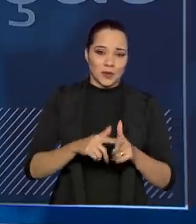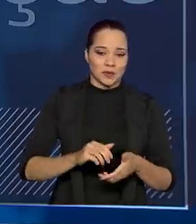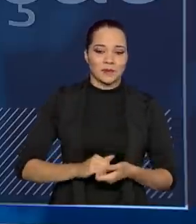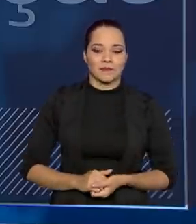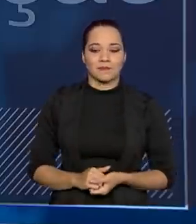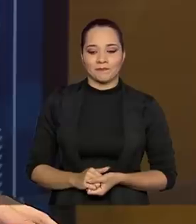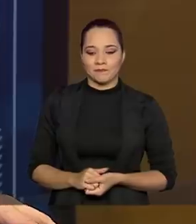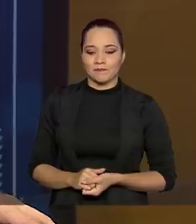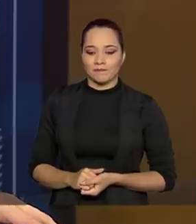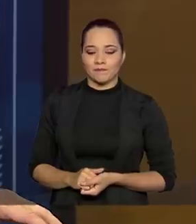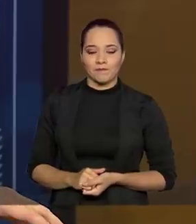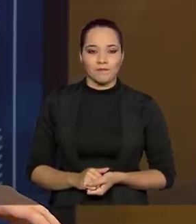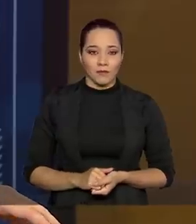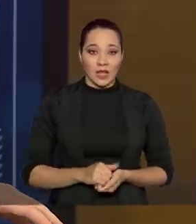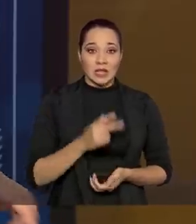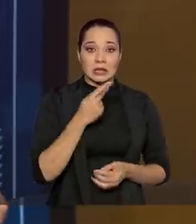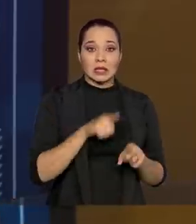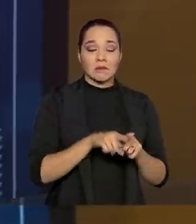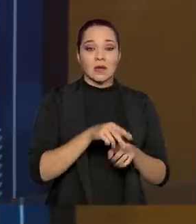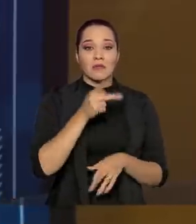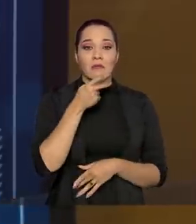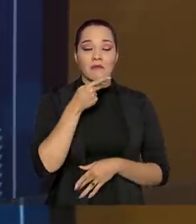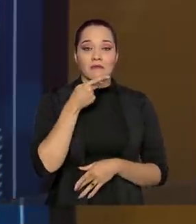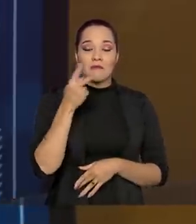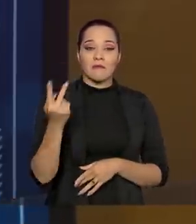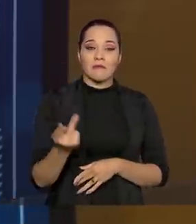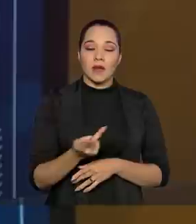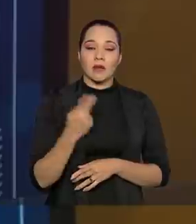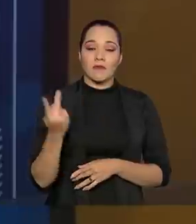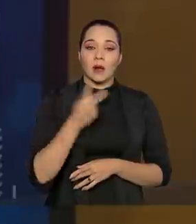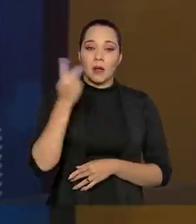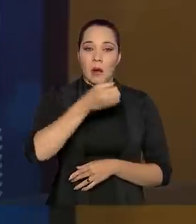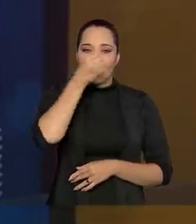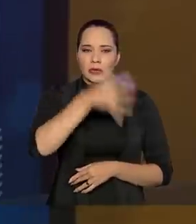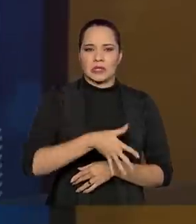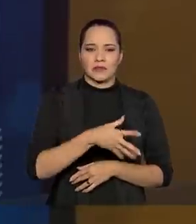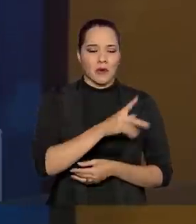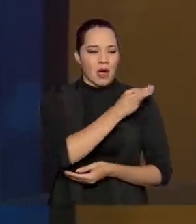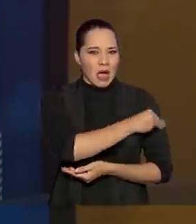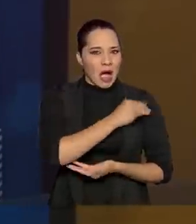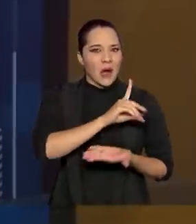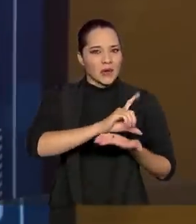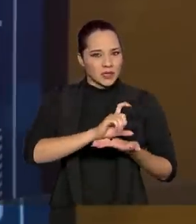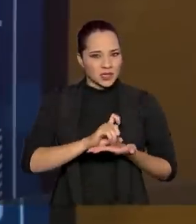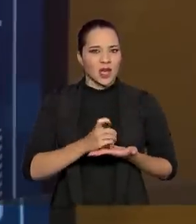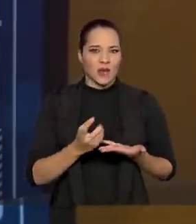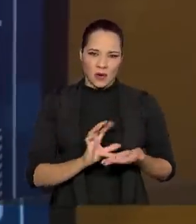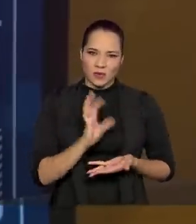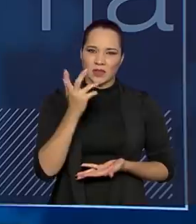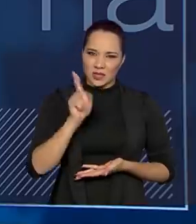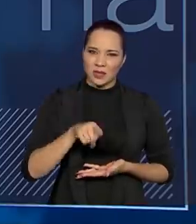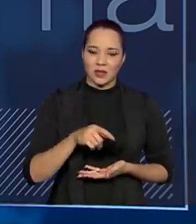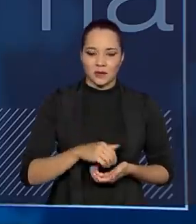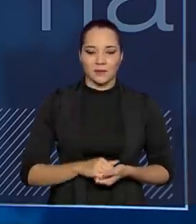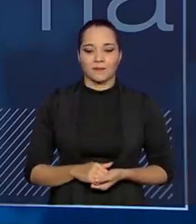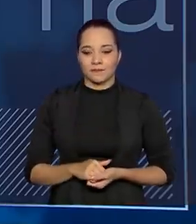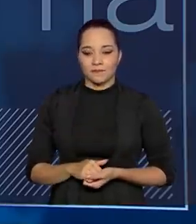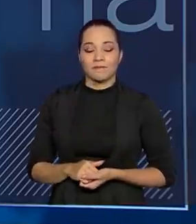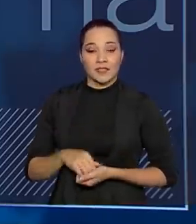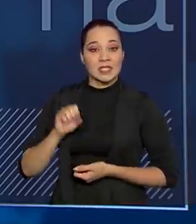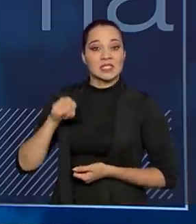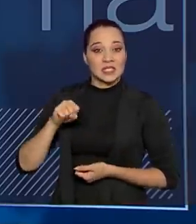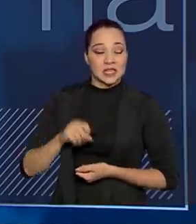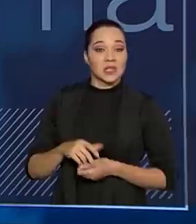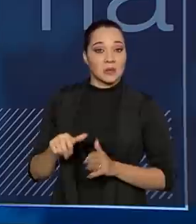A questão dos preços abusivos aconteceu também em relação a alguns produtos, álcool em gel, eu lembro. Exatamente, exatamente. Nós tivemos, num